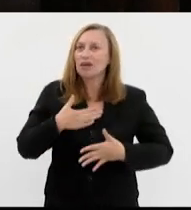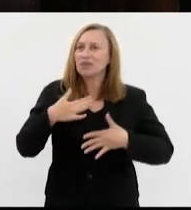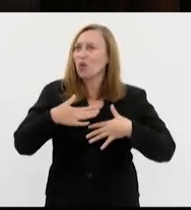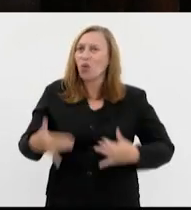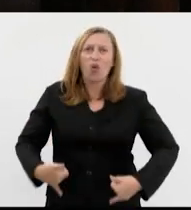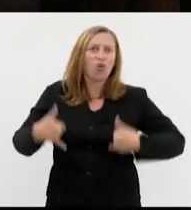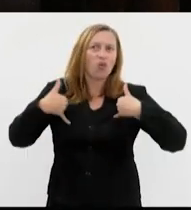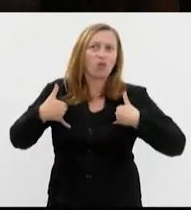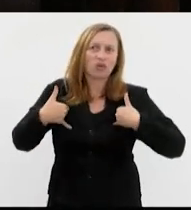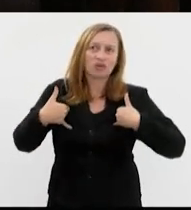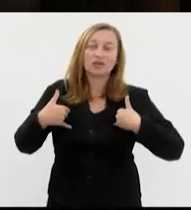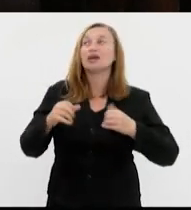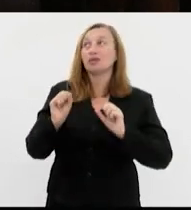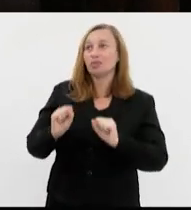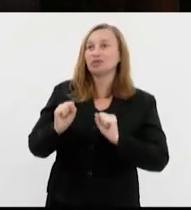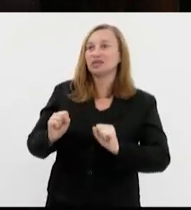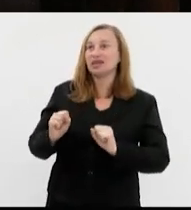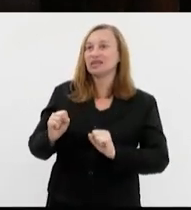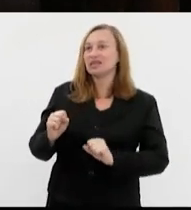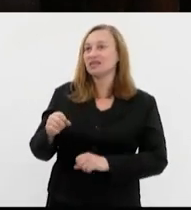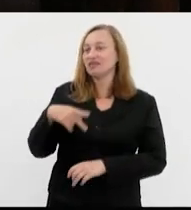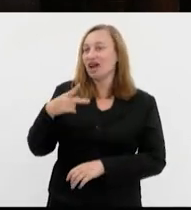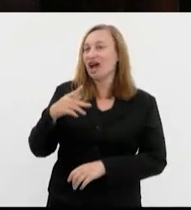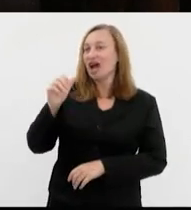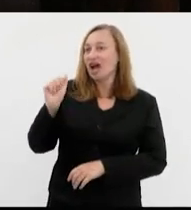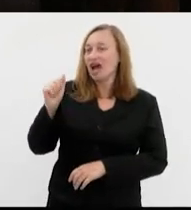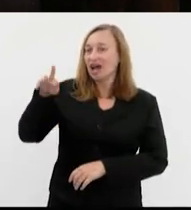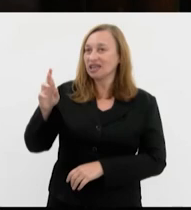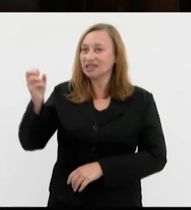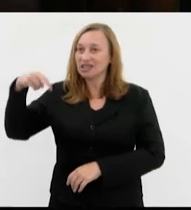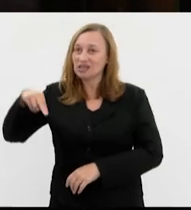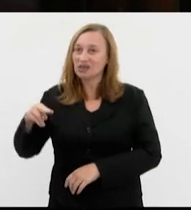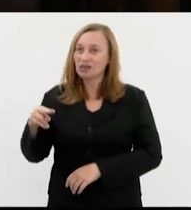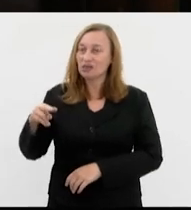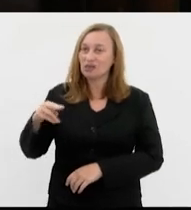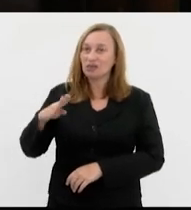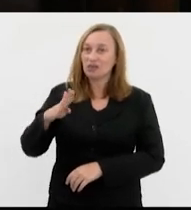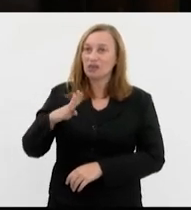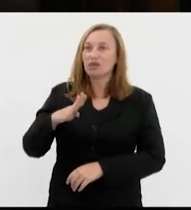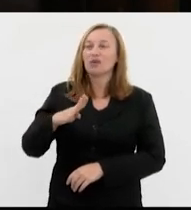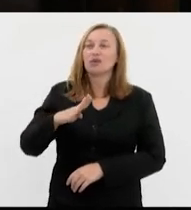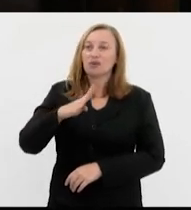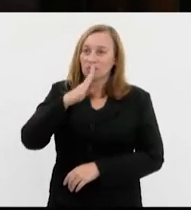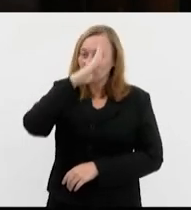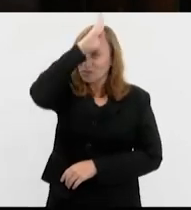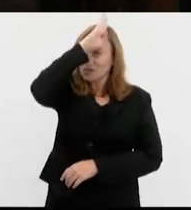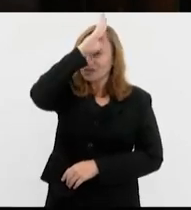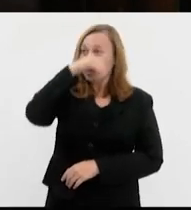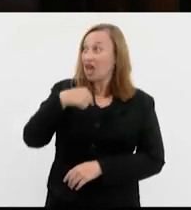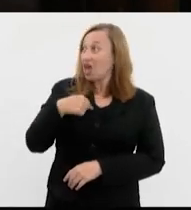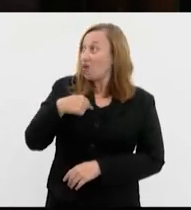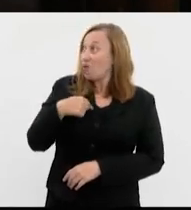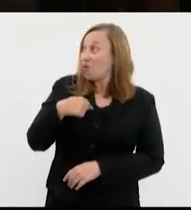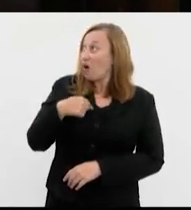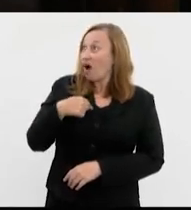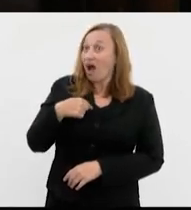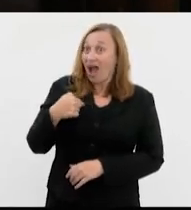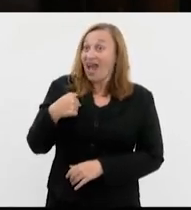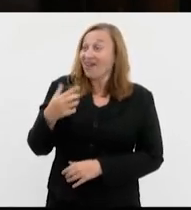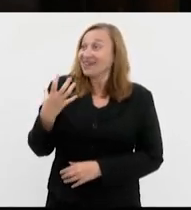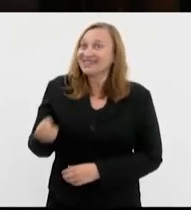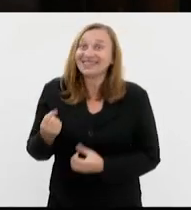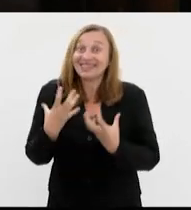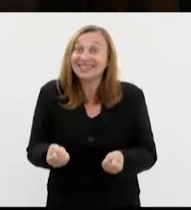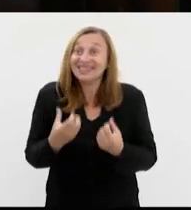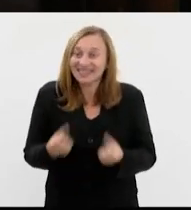orgulho. Se eu pudesse me chamar Anderson Bolsonaro Moraes, rapaz, confesso a você que eu topo, aceito.